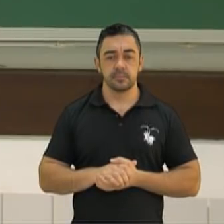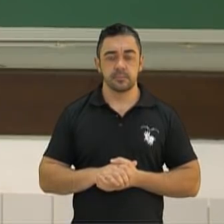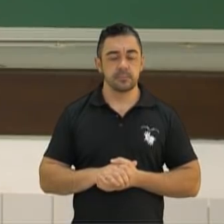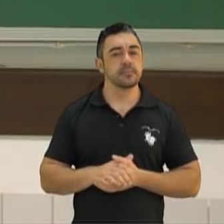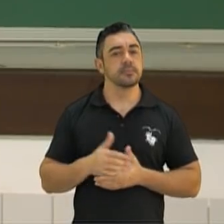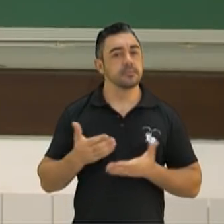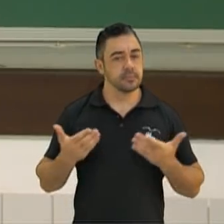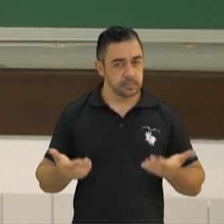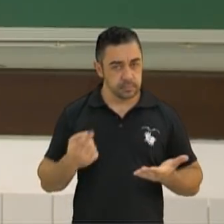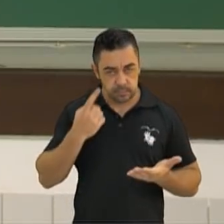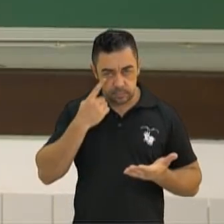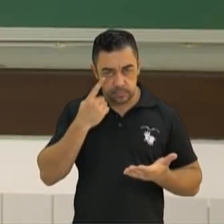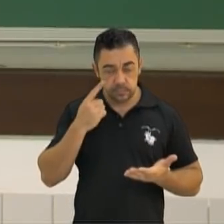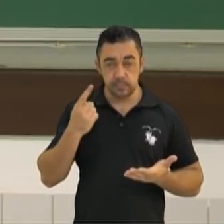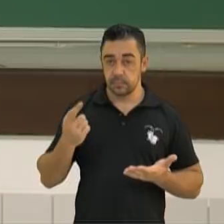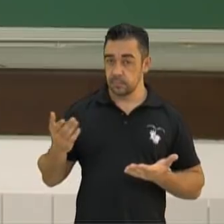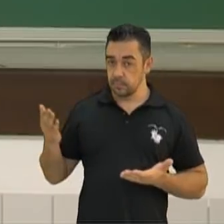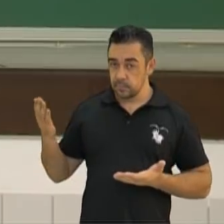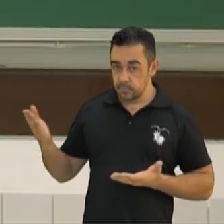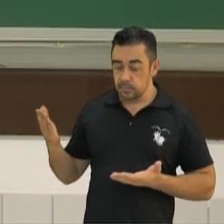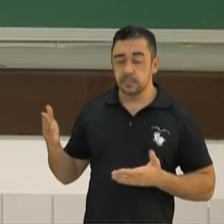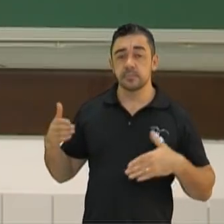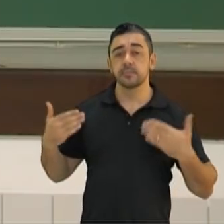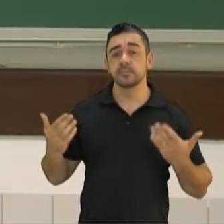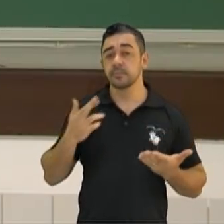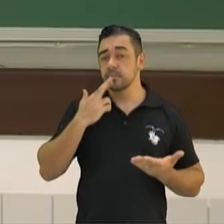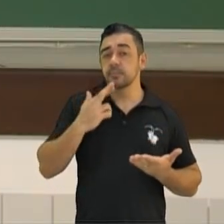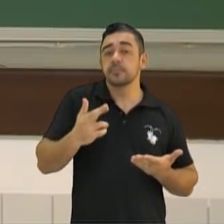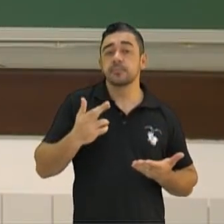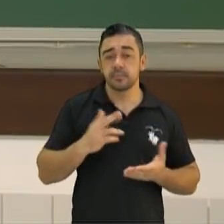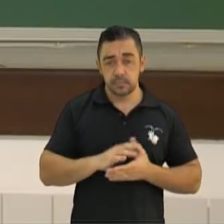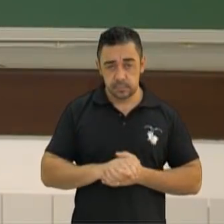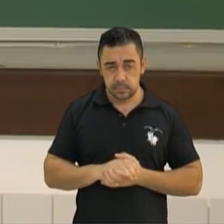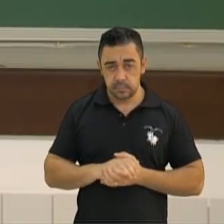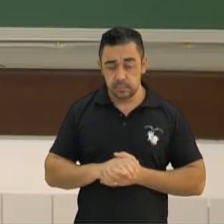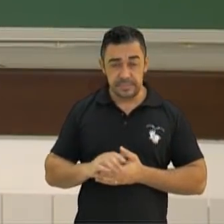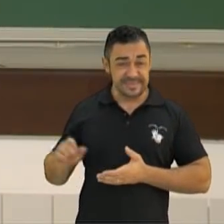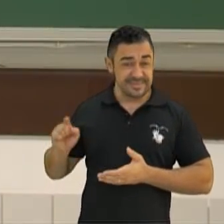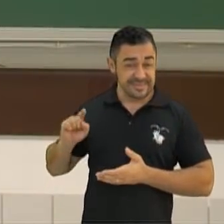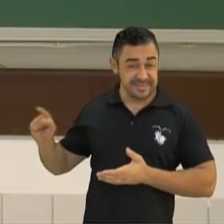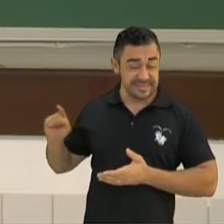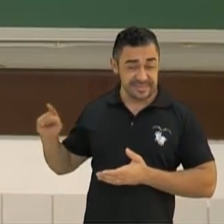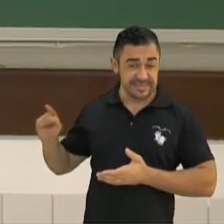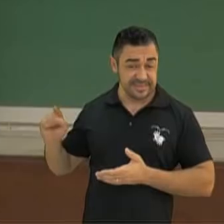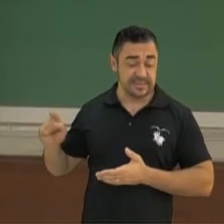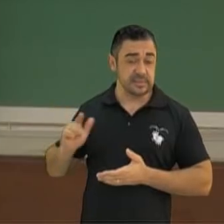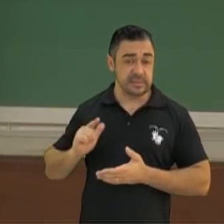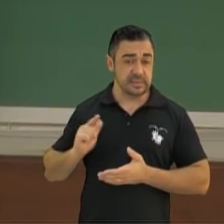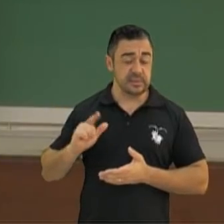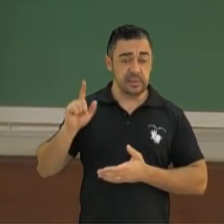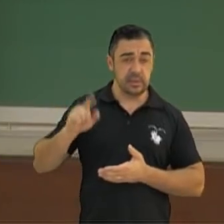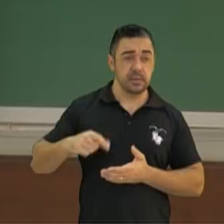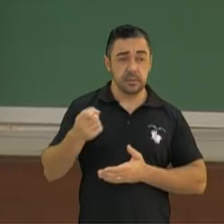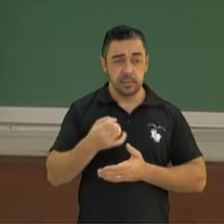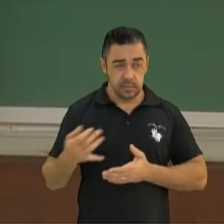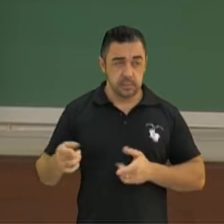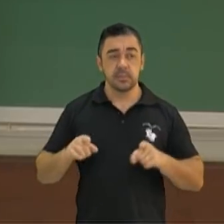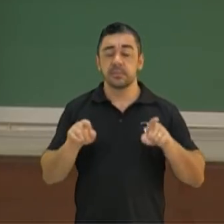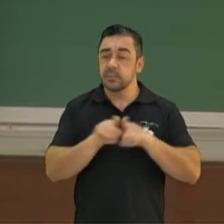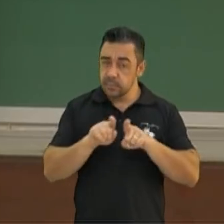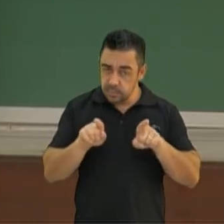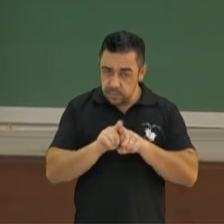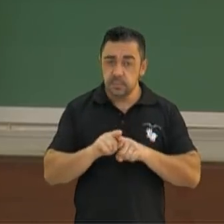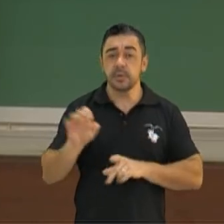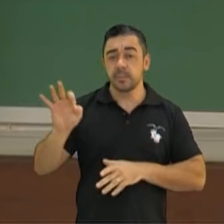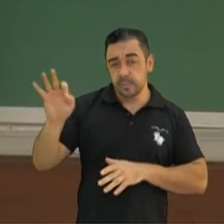Vamos lá então? Veja, qual seria a resposta? Então, neste caso, a distribuição também deve